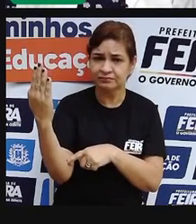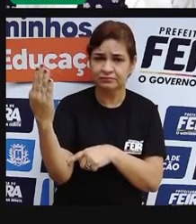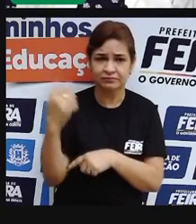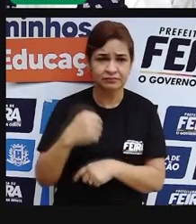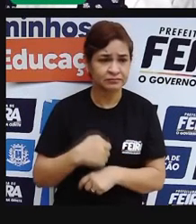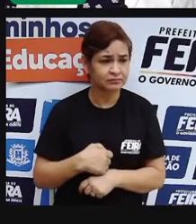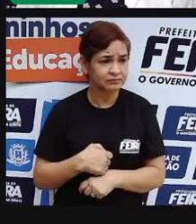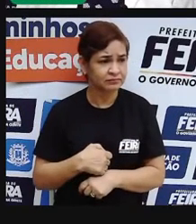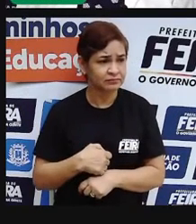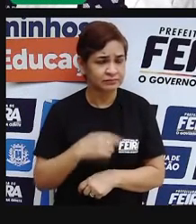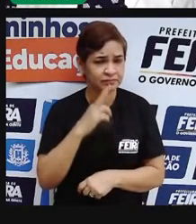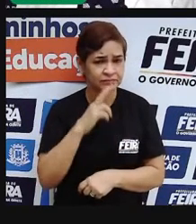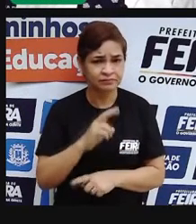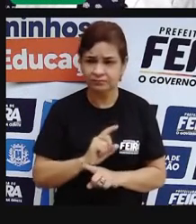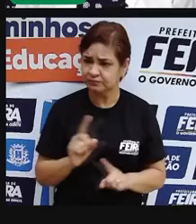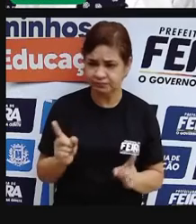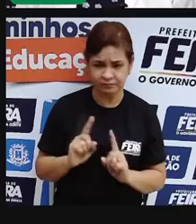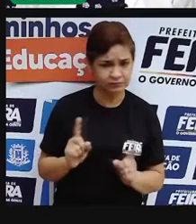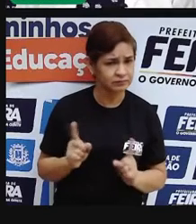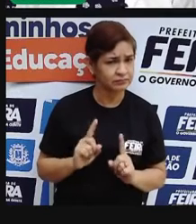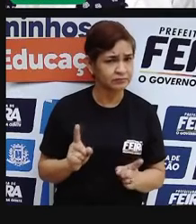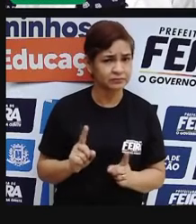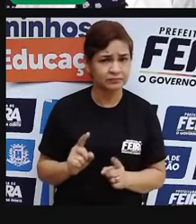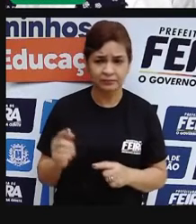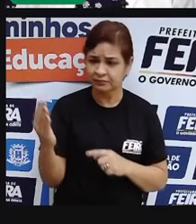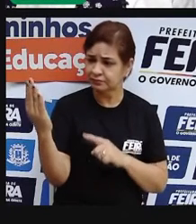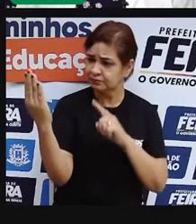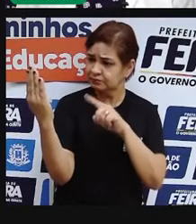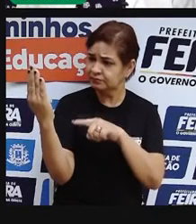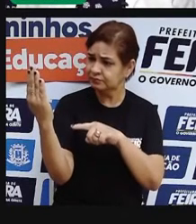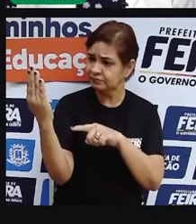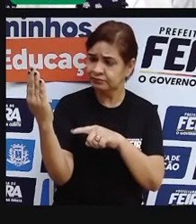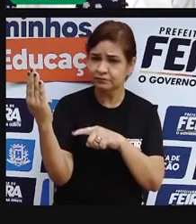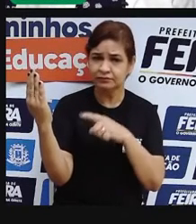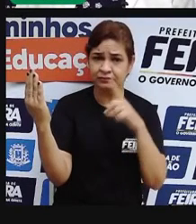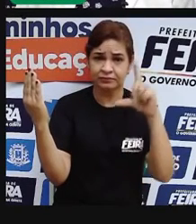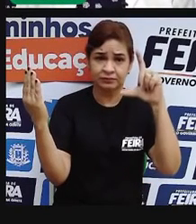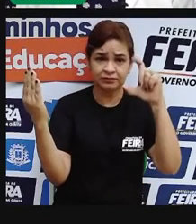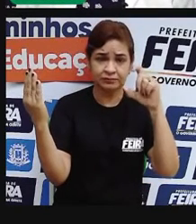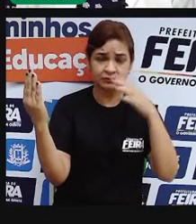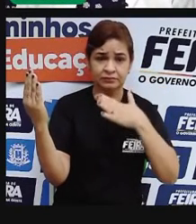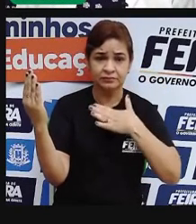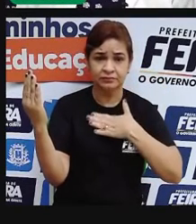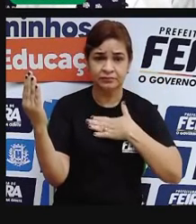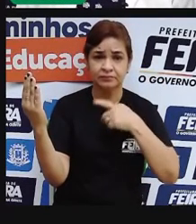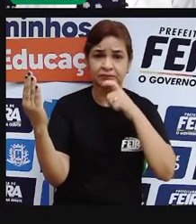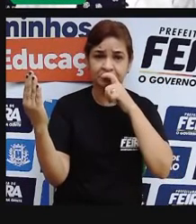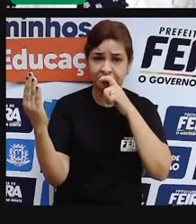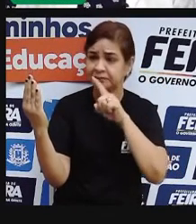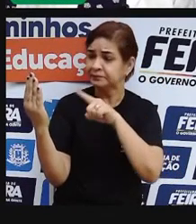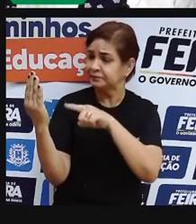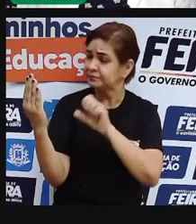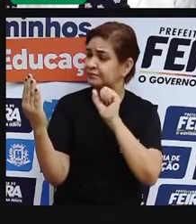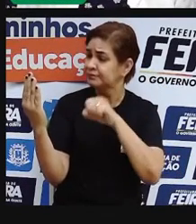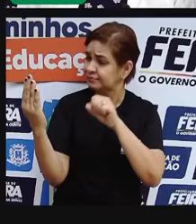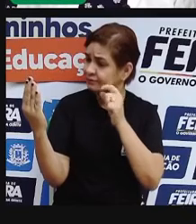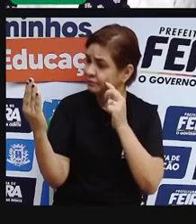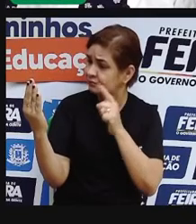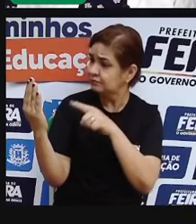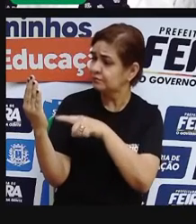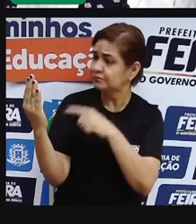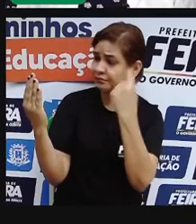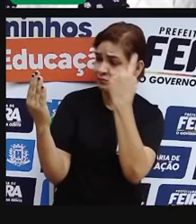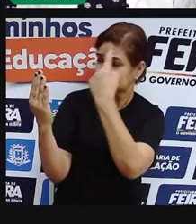não respondeu o outro isso é o retrato no meu pai é ele sim olha o